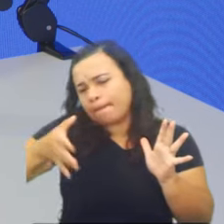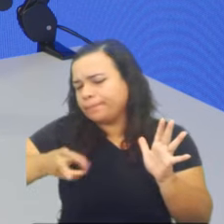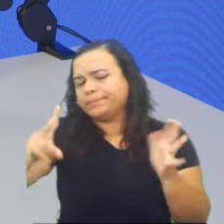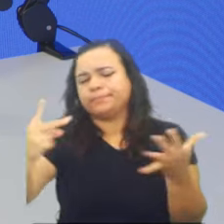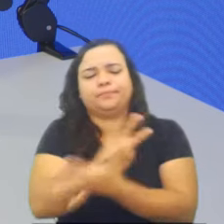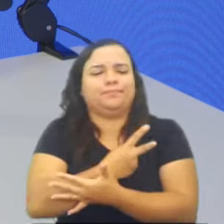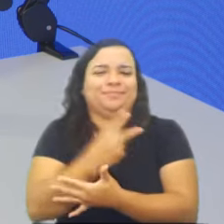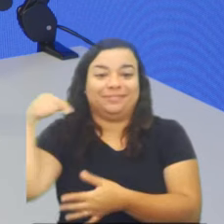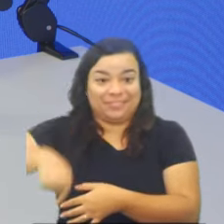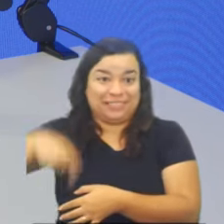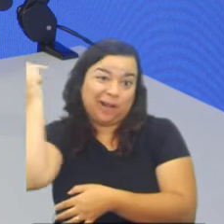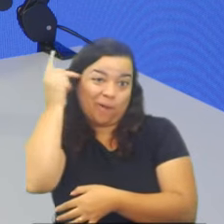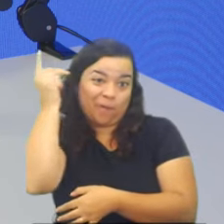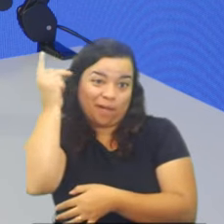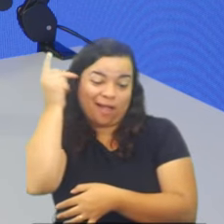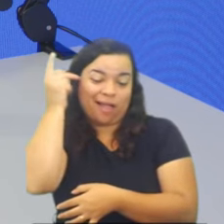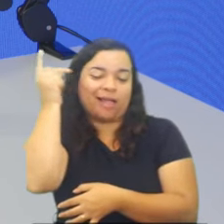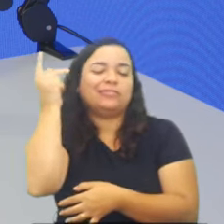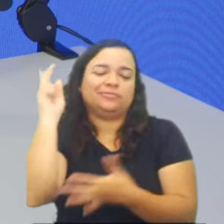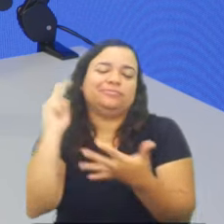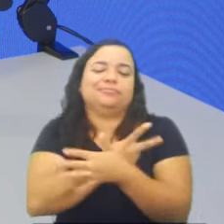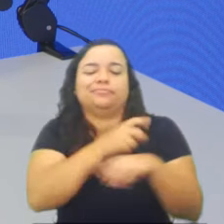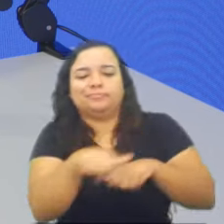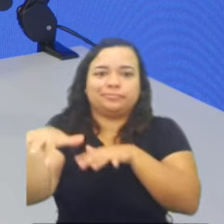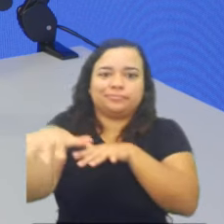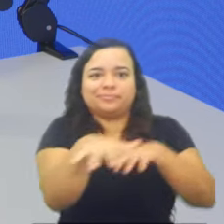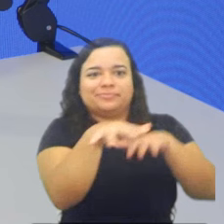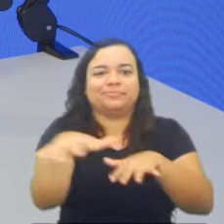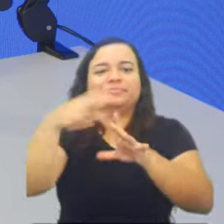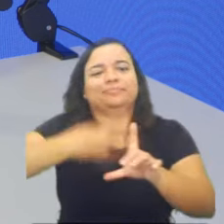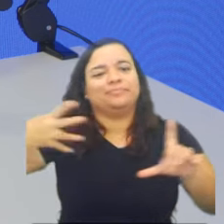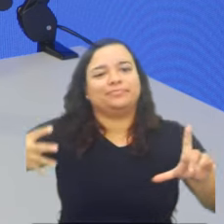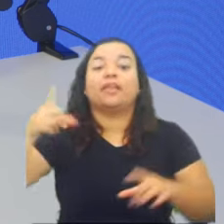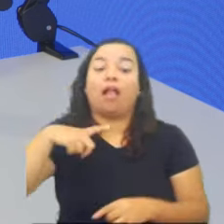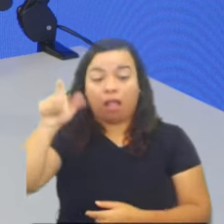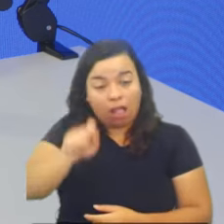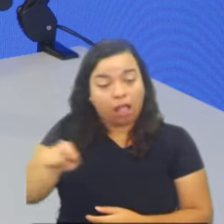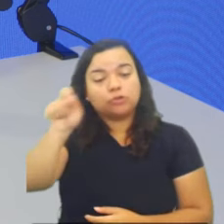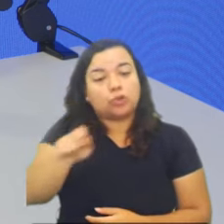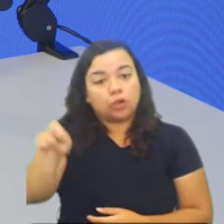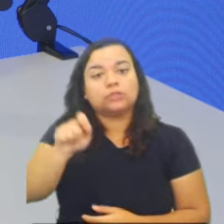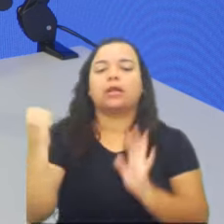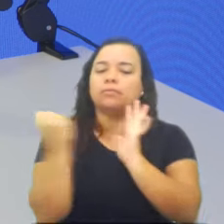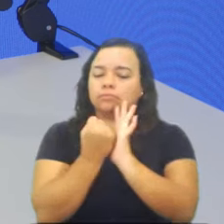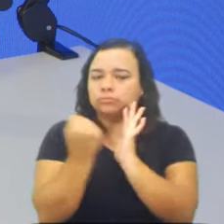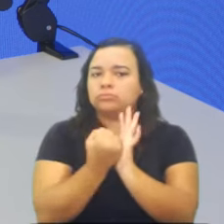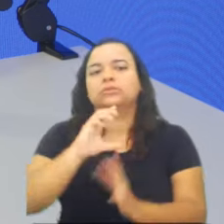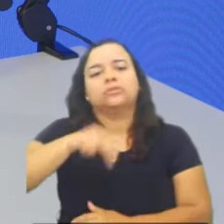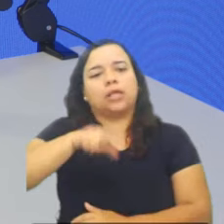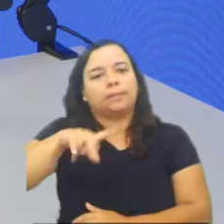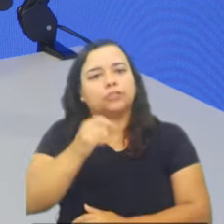parada LGBT de São Paulo eh é uma associação né Eh com CNPJ e tudo que faz ess essa essa